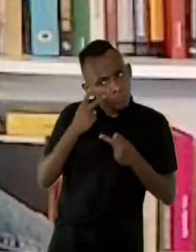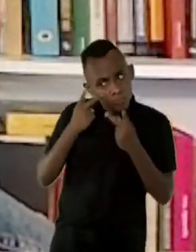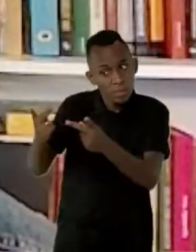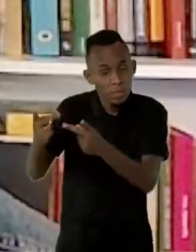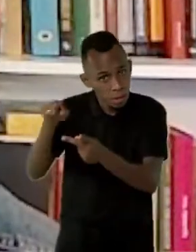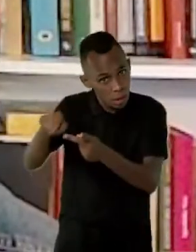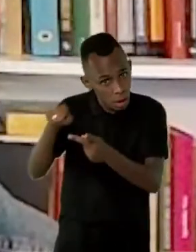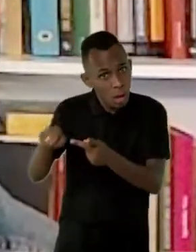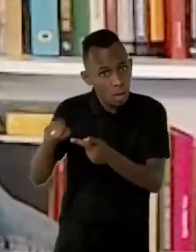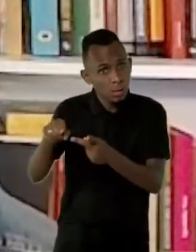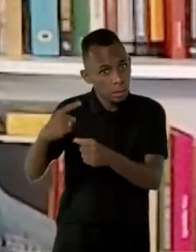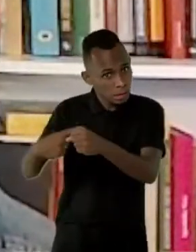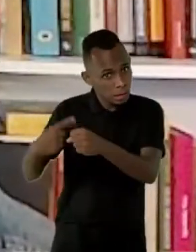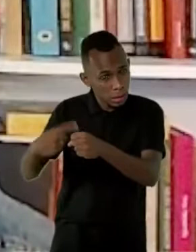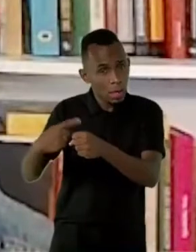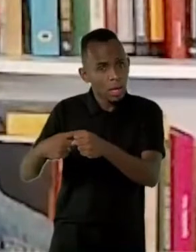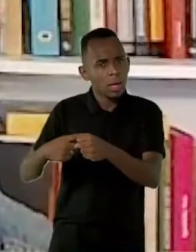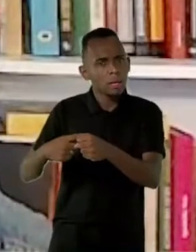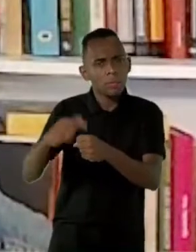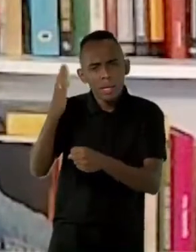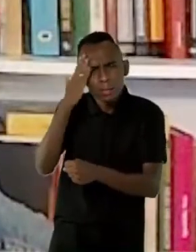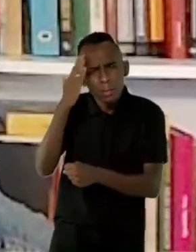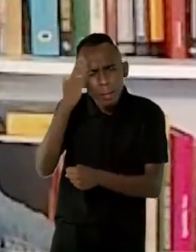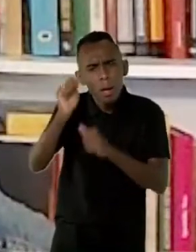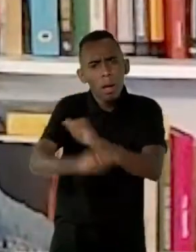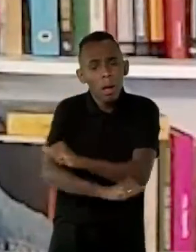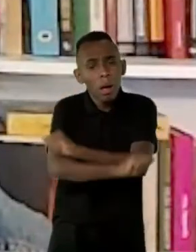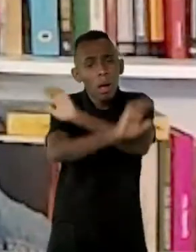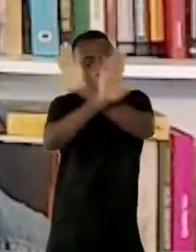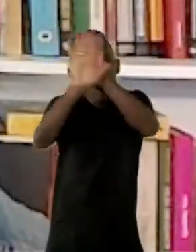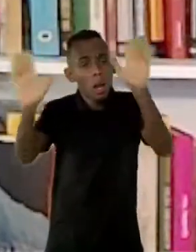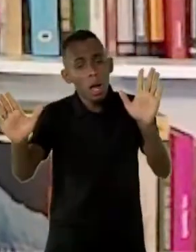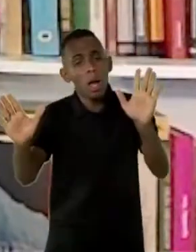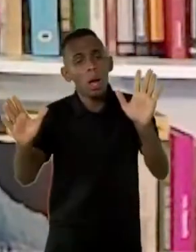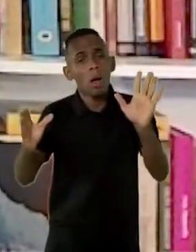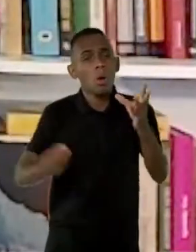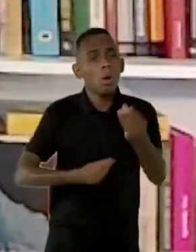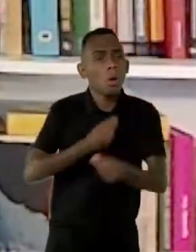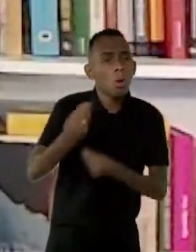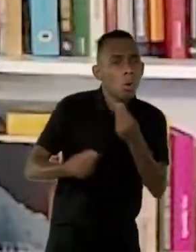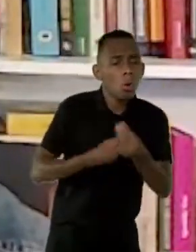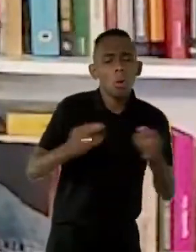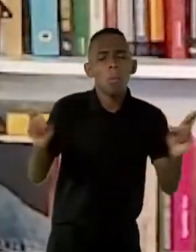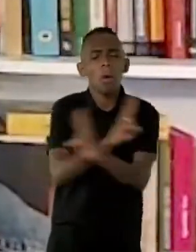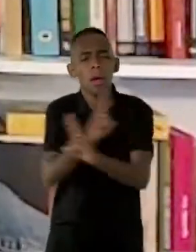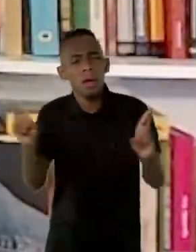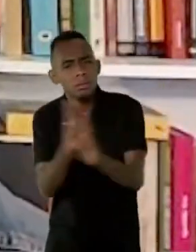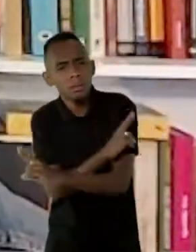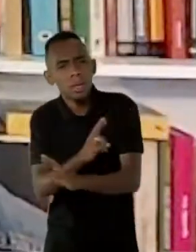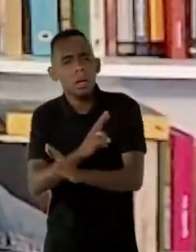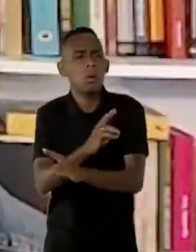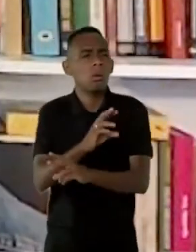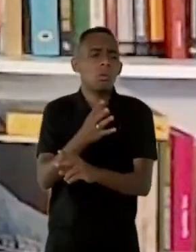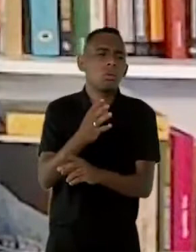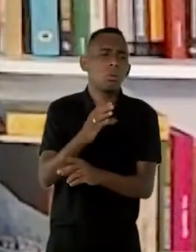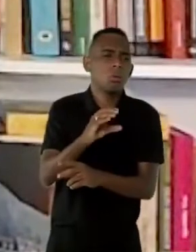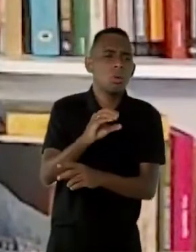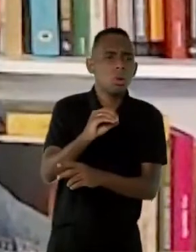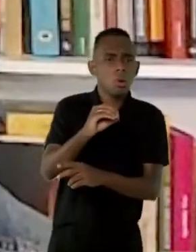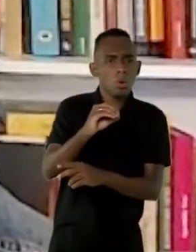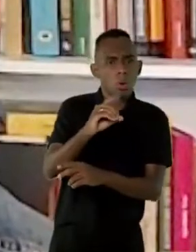Carolina, né, entender o processo dela de favela do Canindé, a relação dela com Audálio Dantas, e o